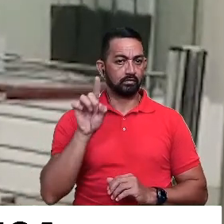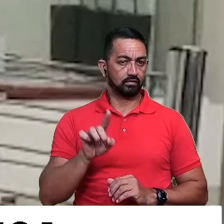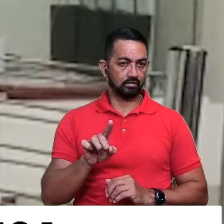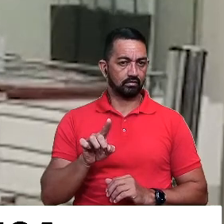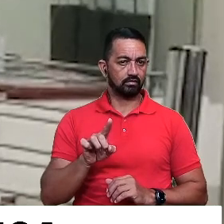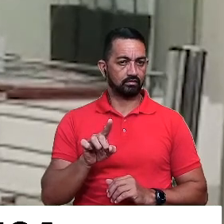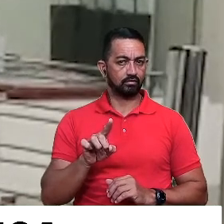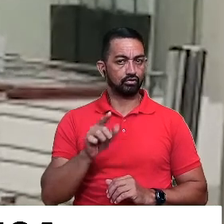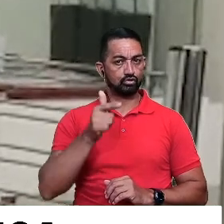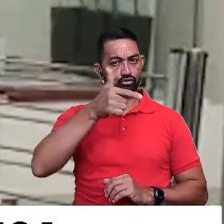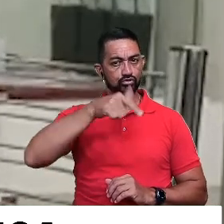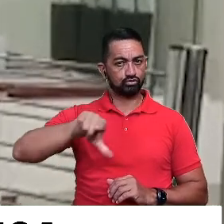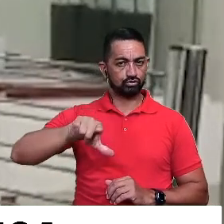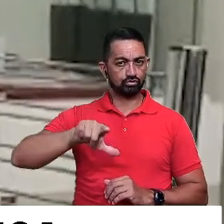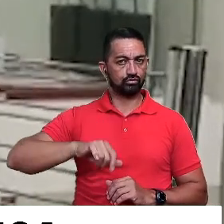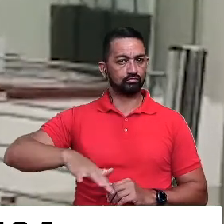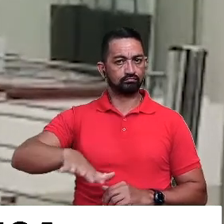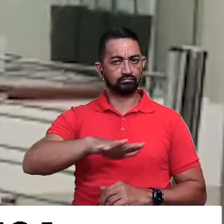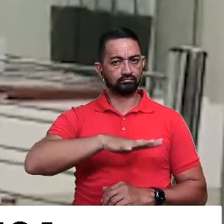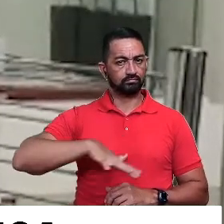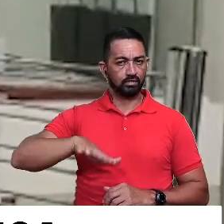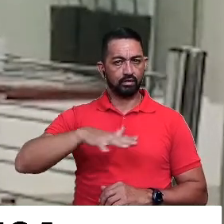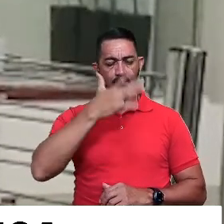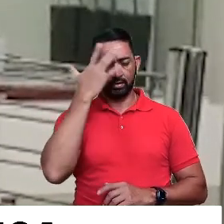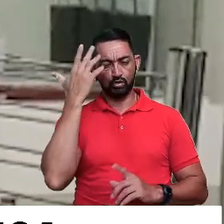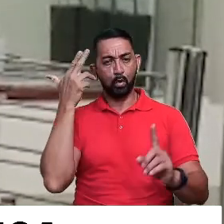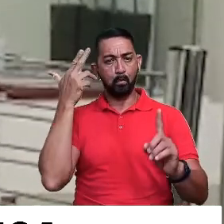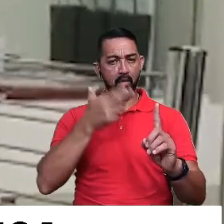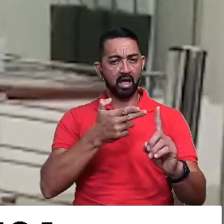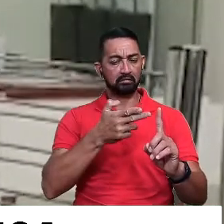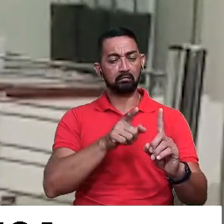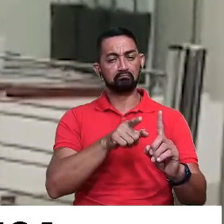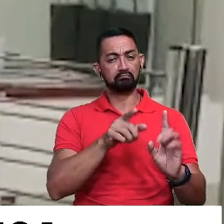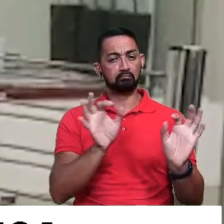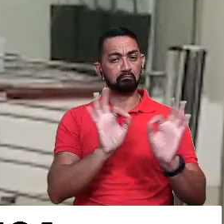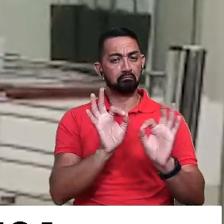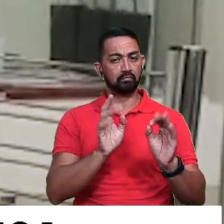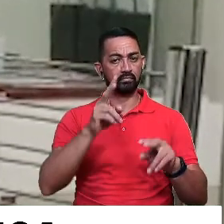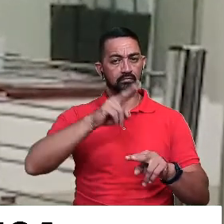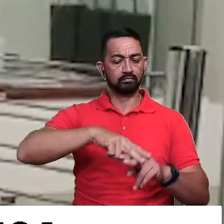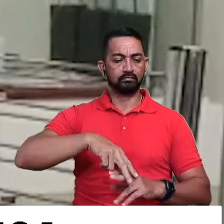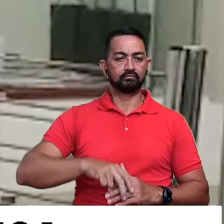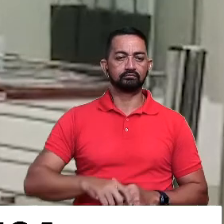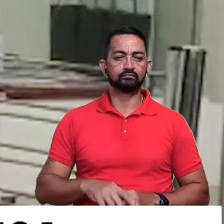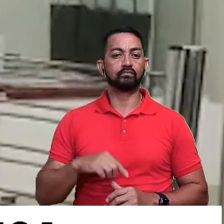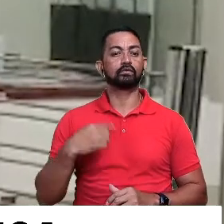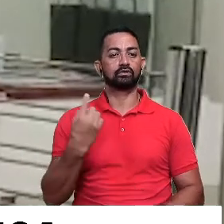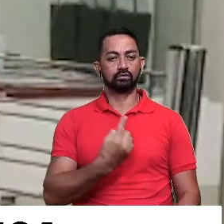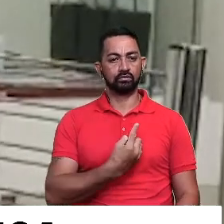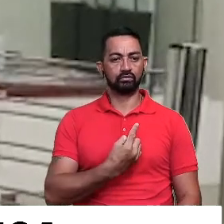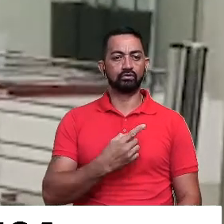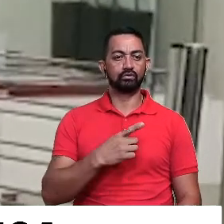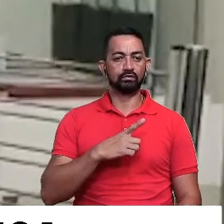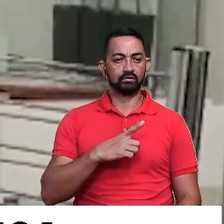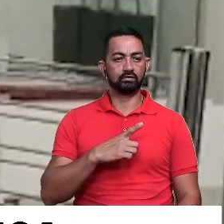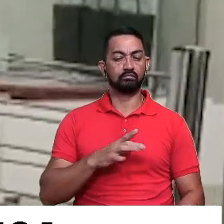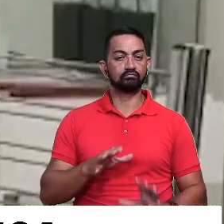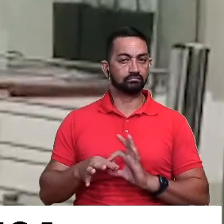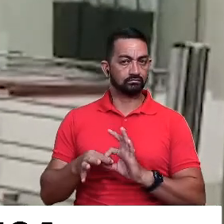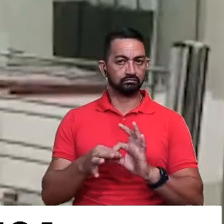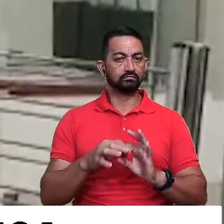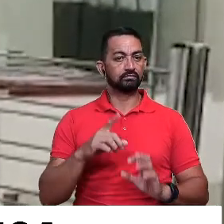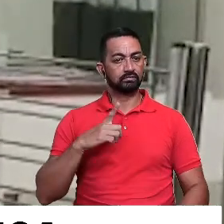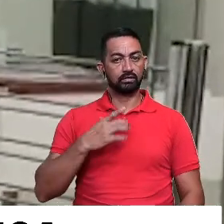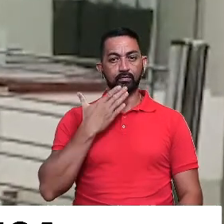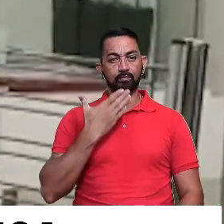que Imperatriz vai se tornar novamente a cidade da pistolagem, que as pessoas matam e nada acontece? Não são punidos?